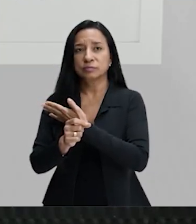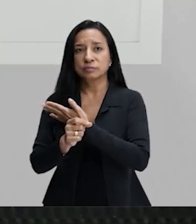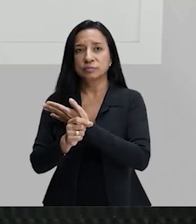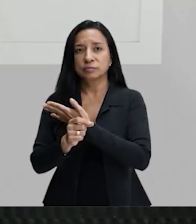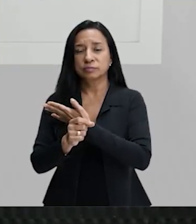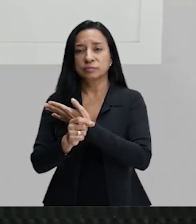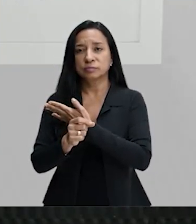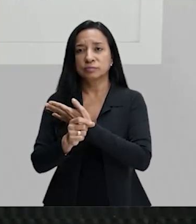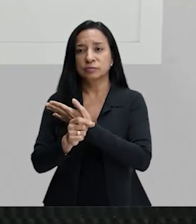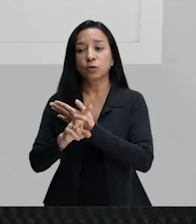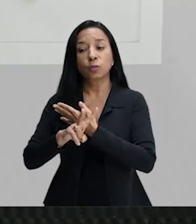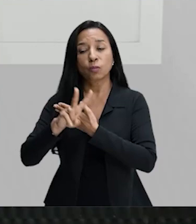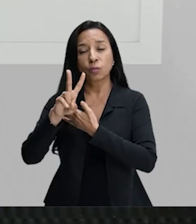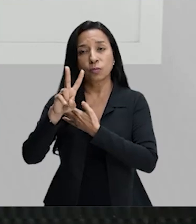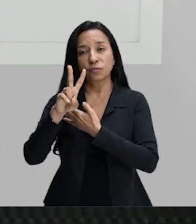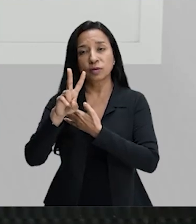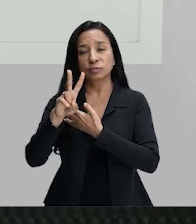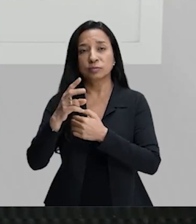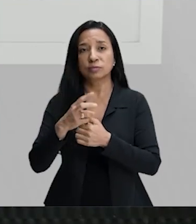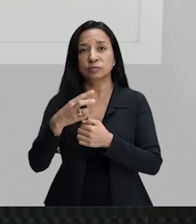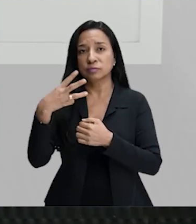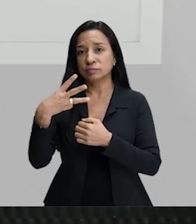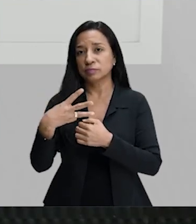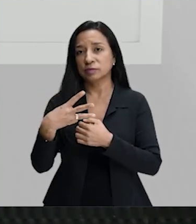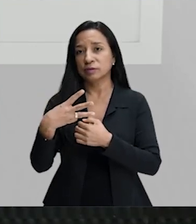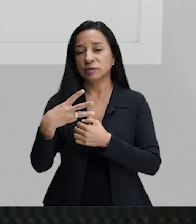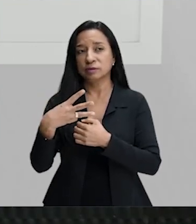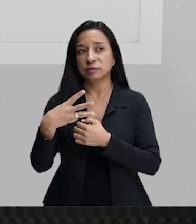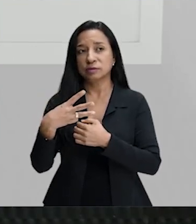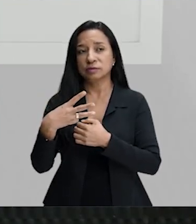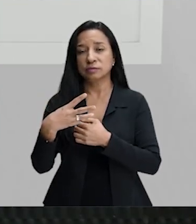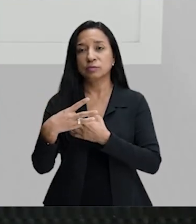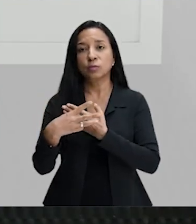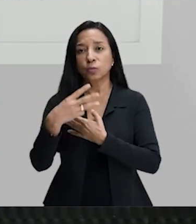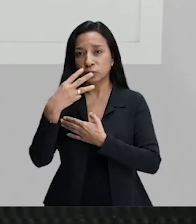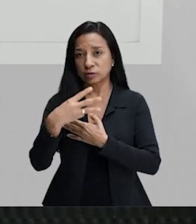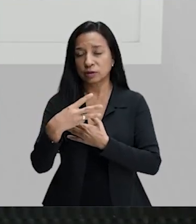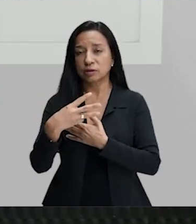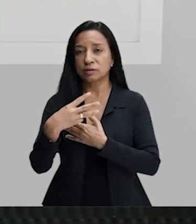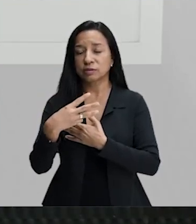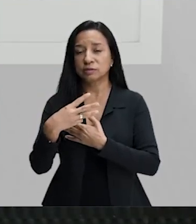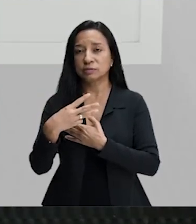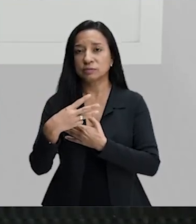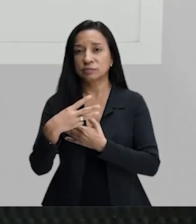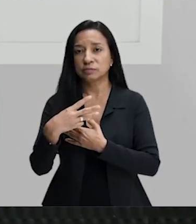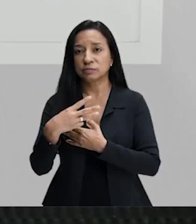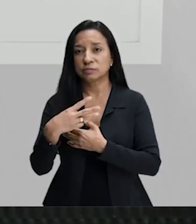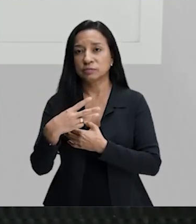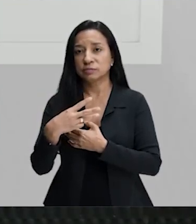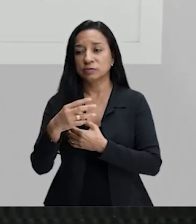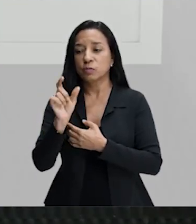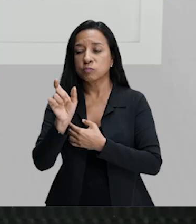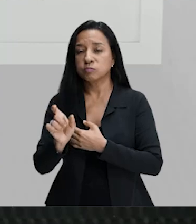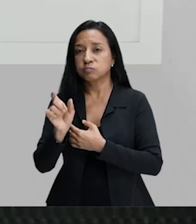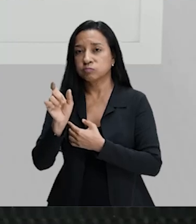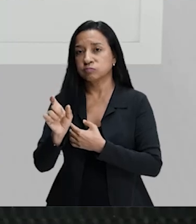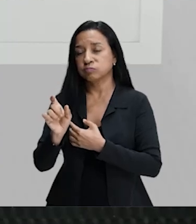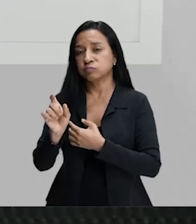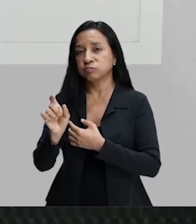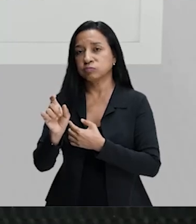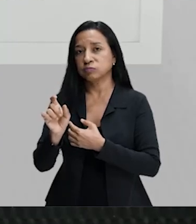A raiz, ó. 3. Então, esse carinha aqui, ó, que vai ficar nessa posição, ele